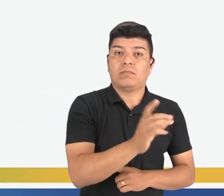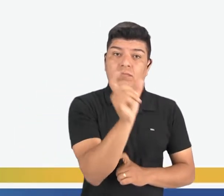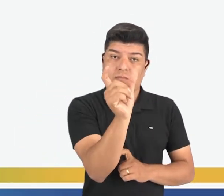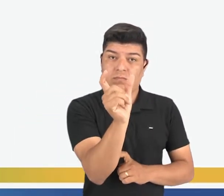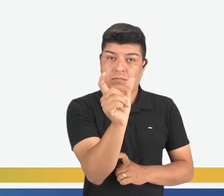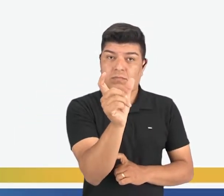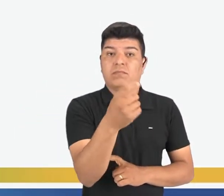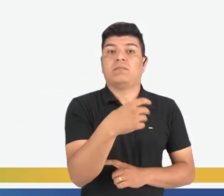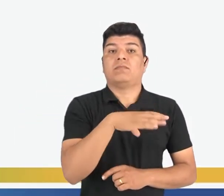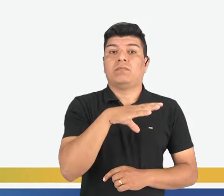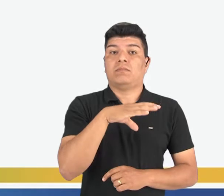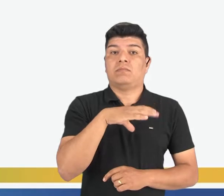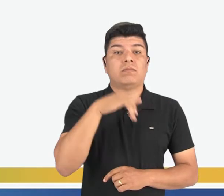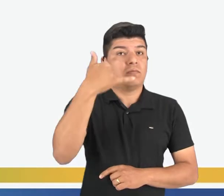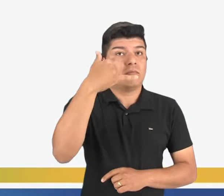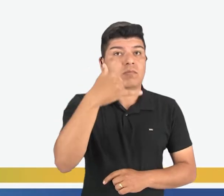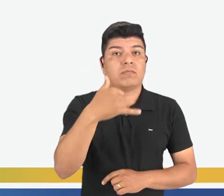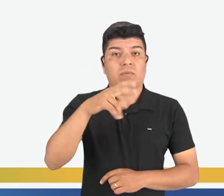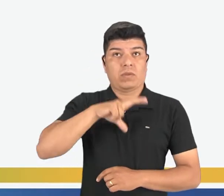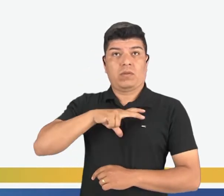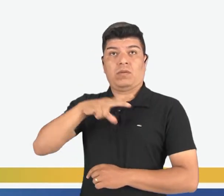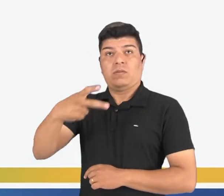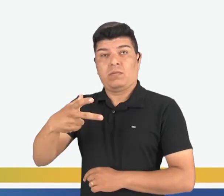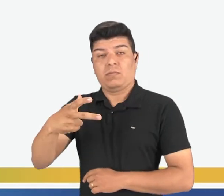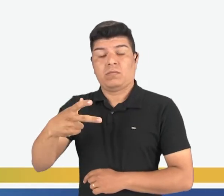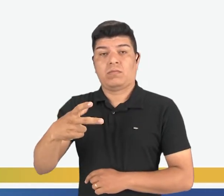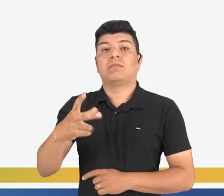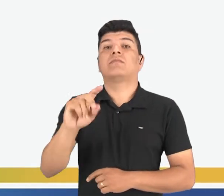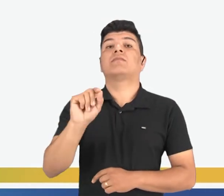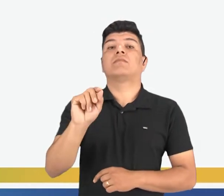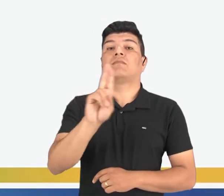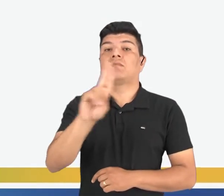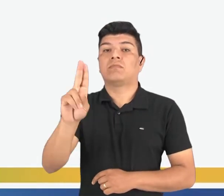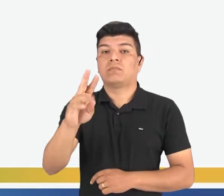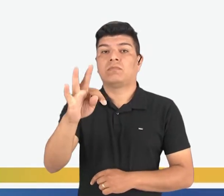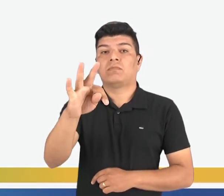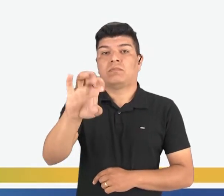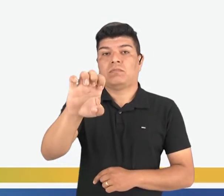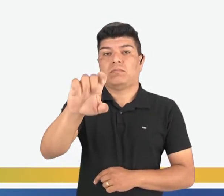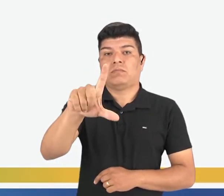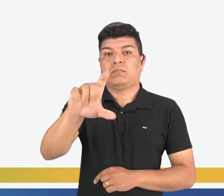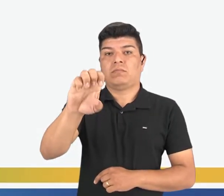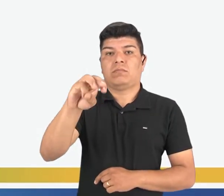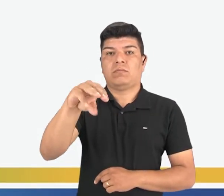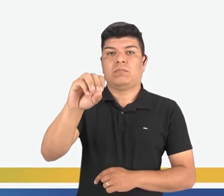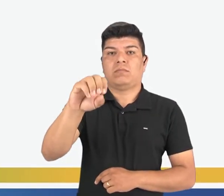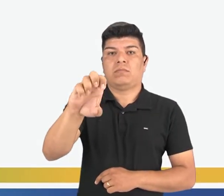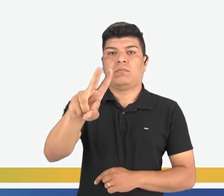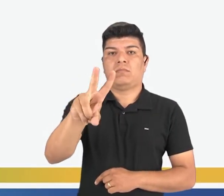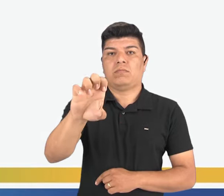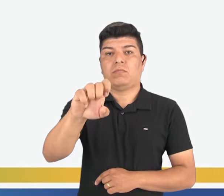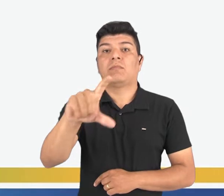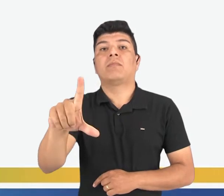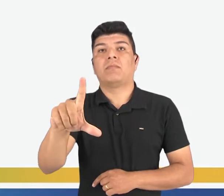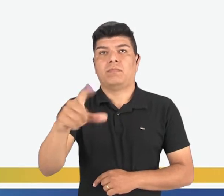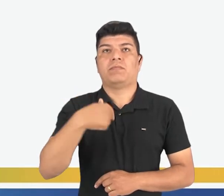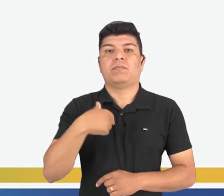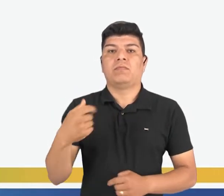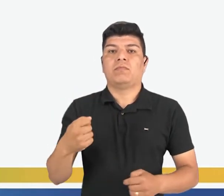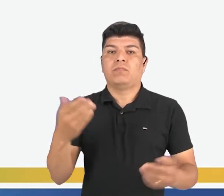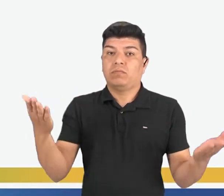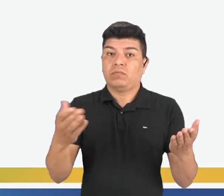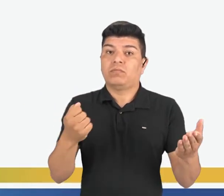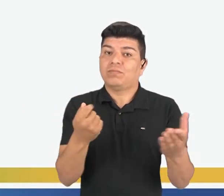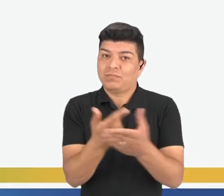Brasil nós chamamos de celular. Lá em Portugal, olha só, telemóvel. Me dá mesmo telemóvel aí? Hoje eu vou comprar um